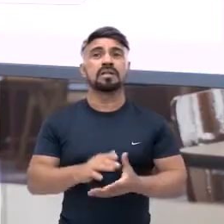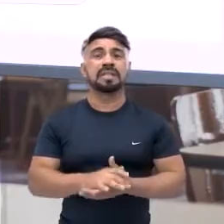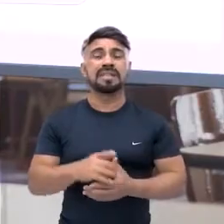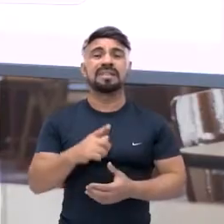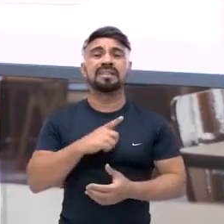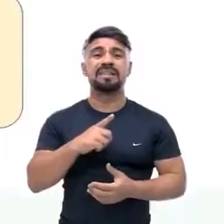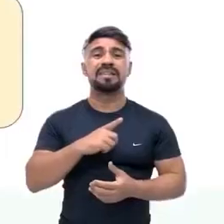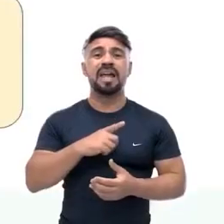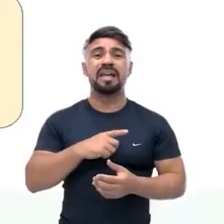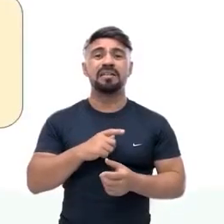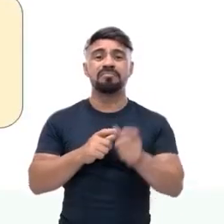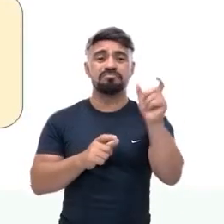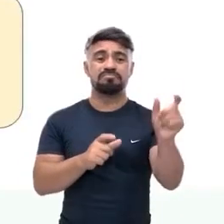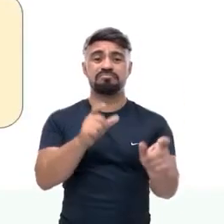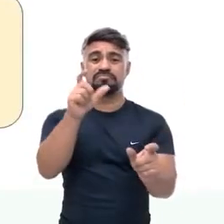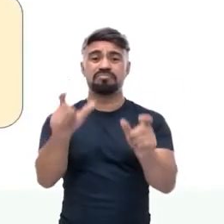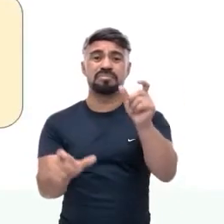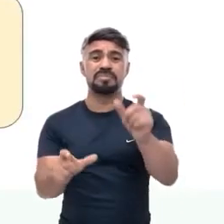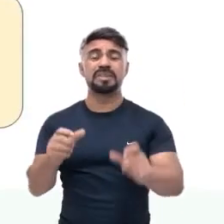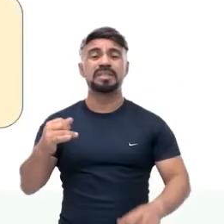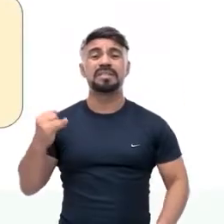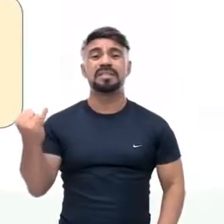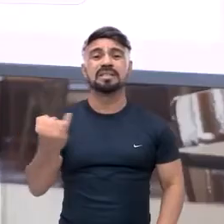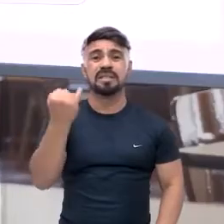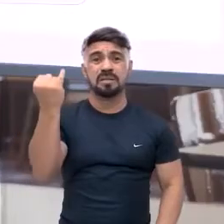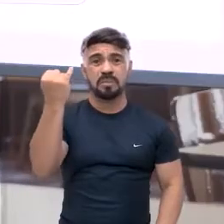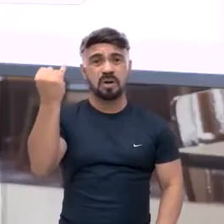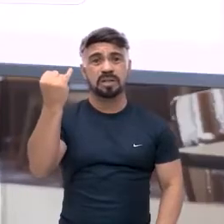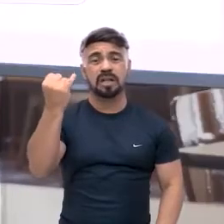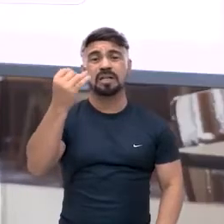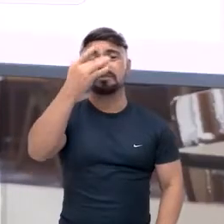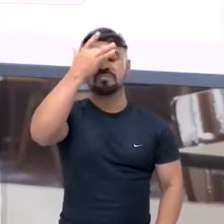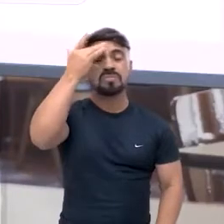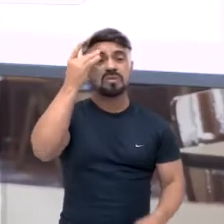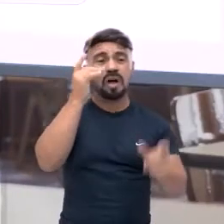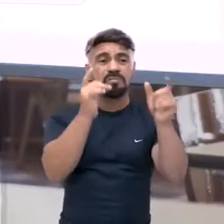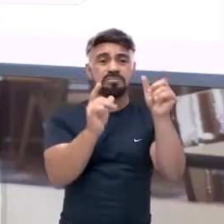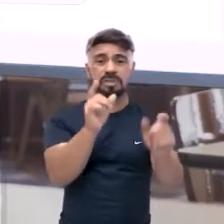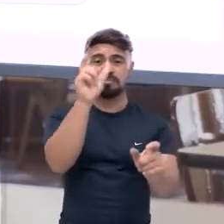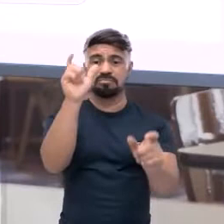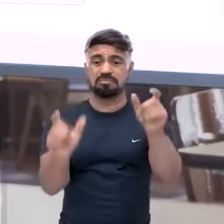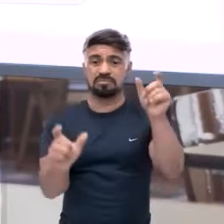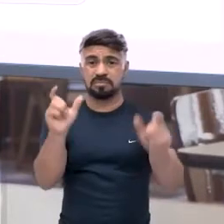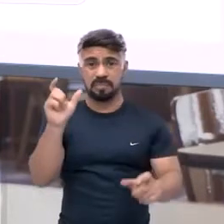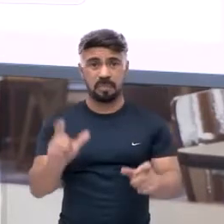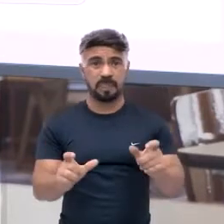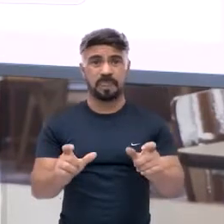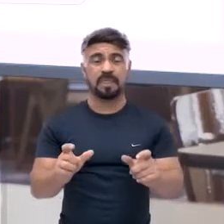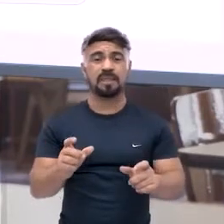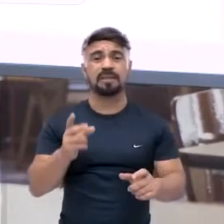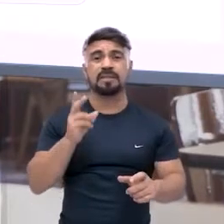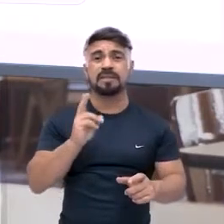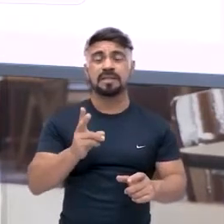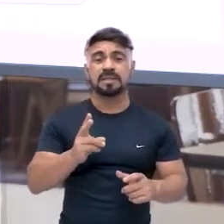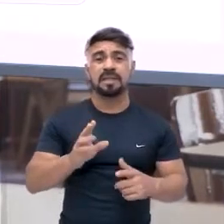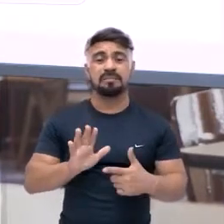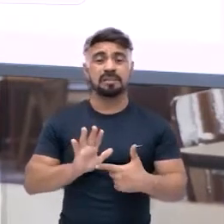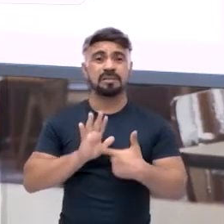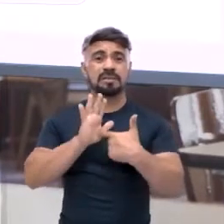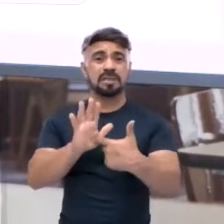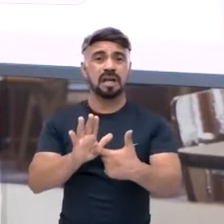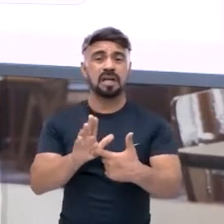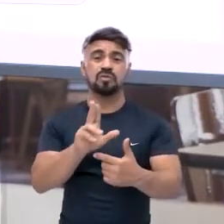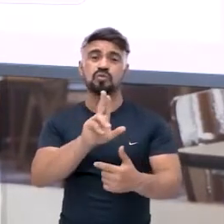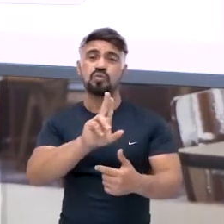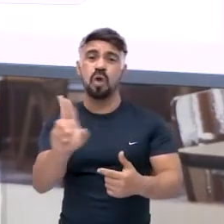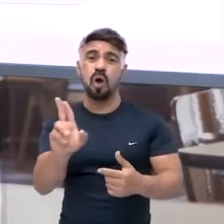nosso momento, nós temos os elementos fundamentais, os personagens, que normalmente eles veem em